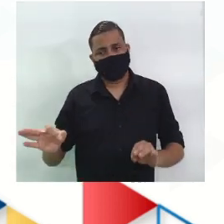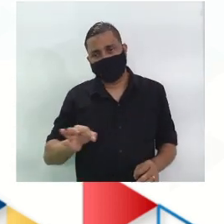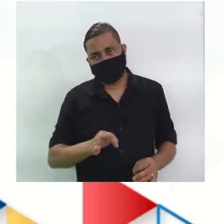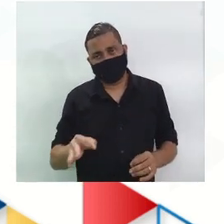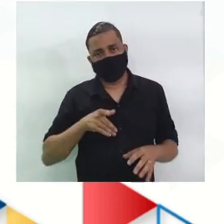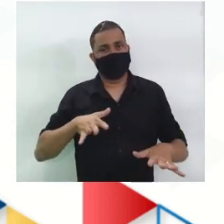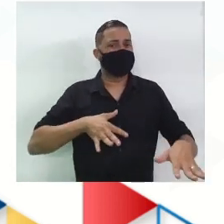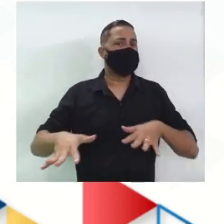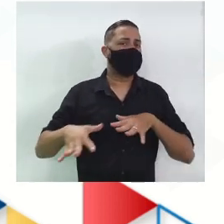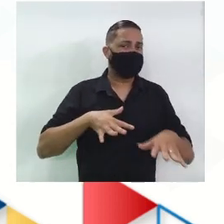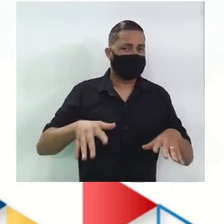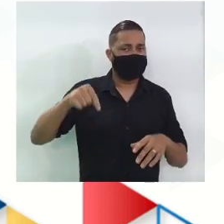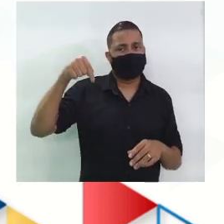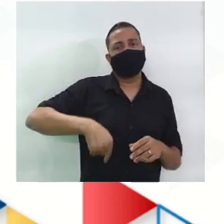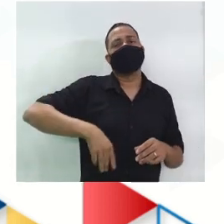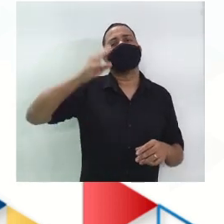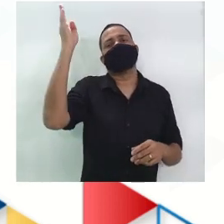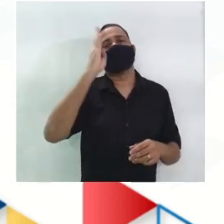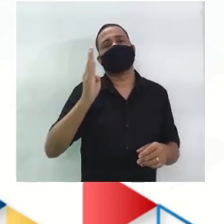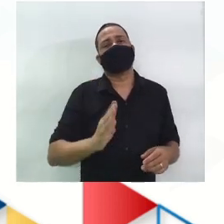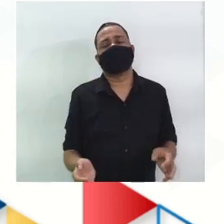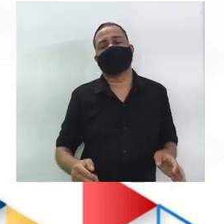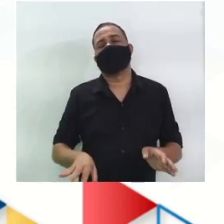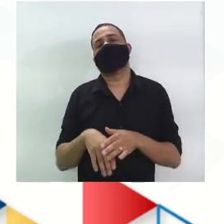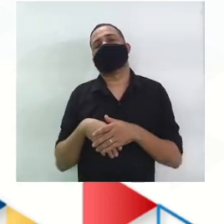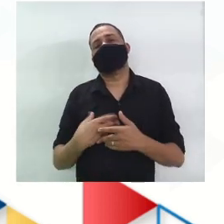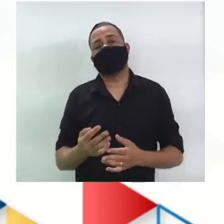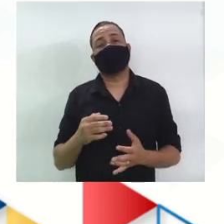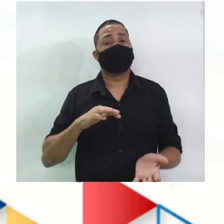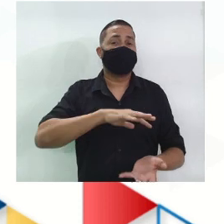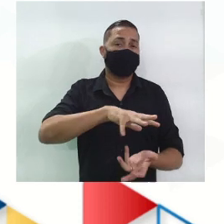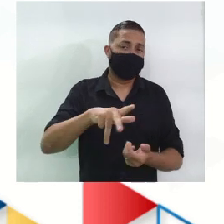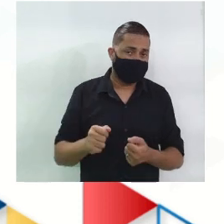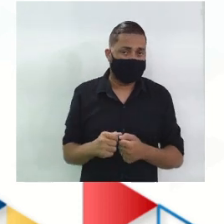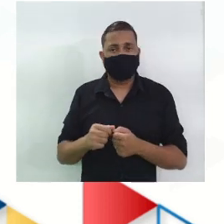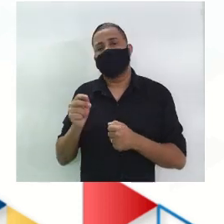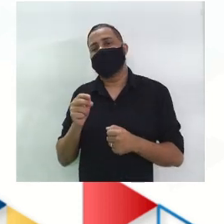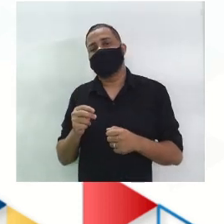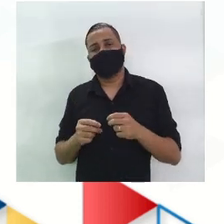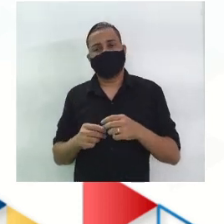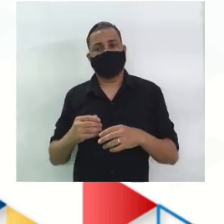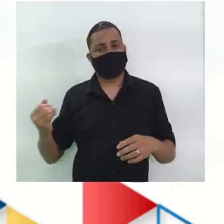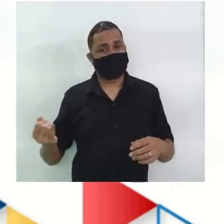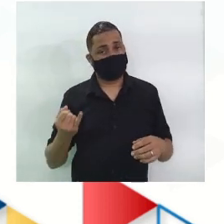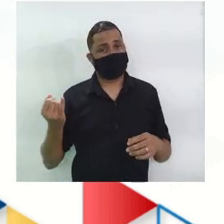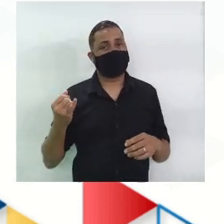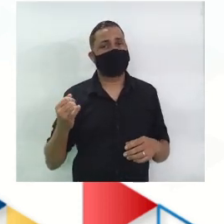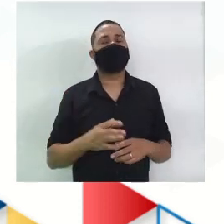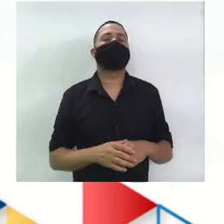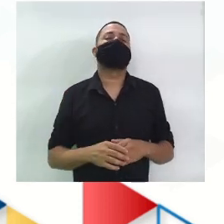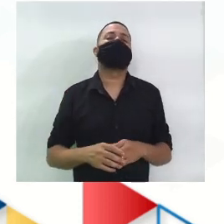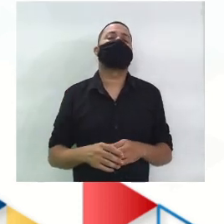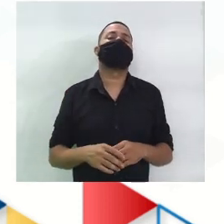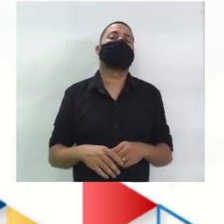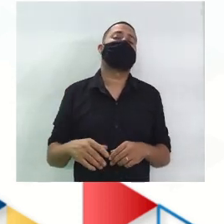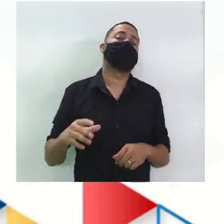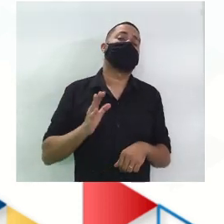esse movimento aqui no Brasil. E em todo o mundo, vale salientar, são mais